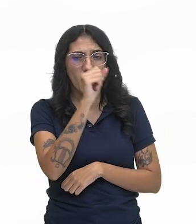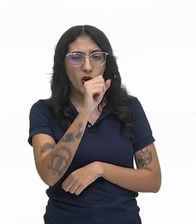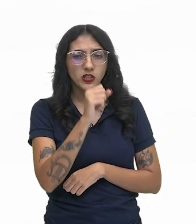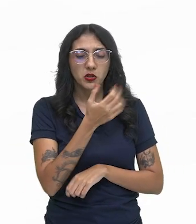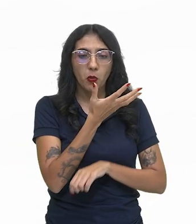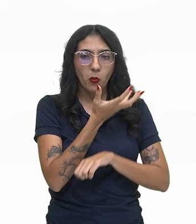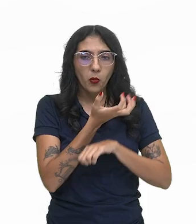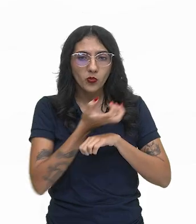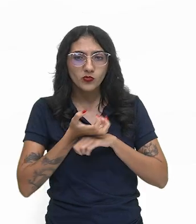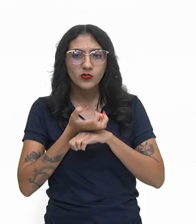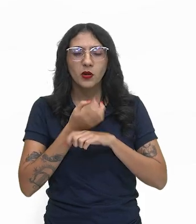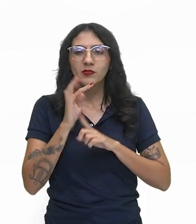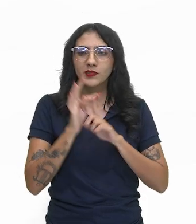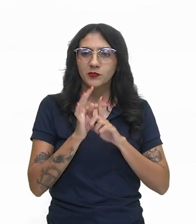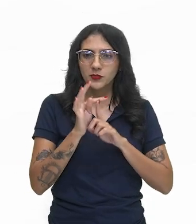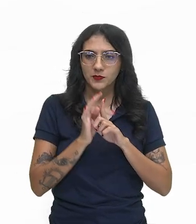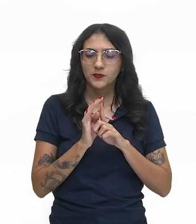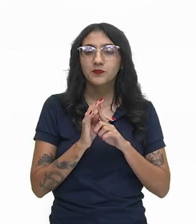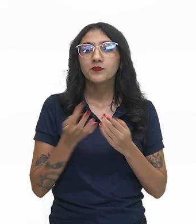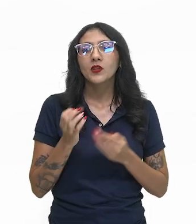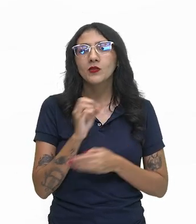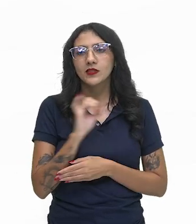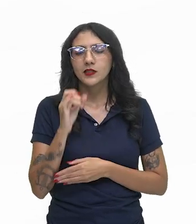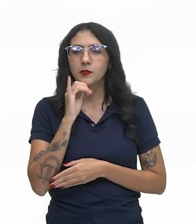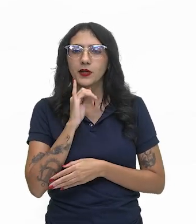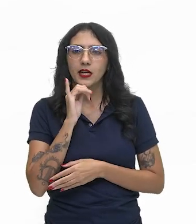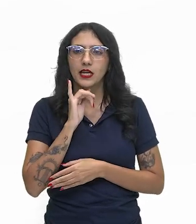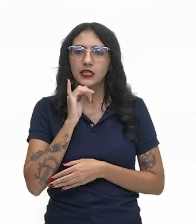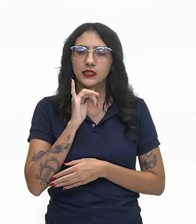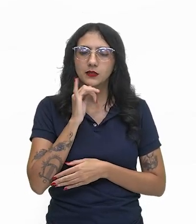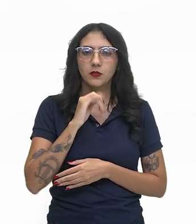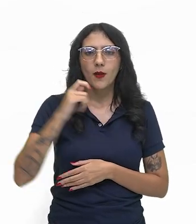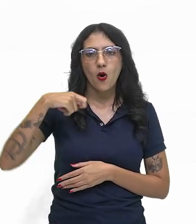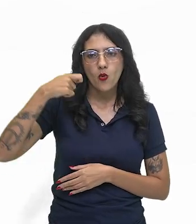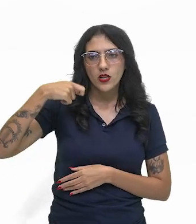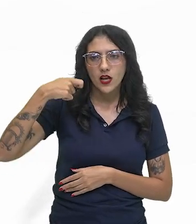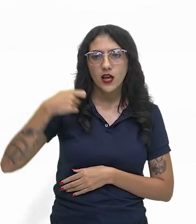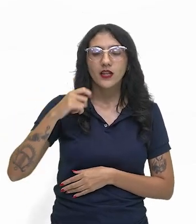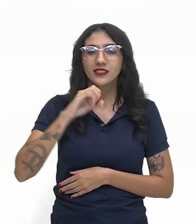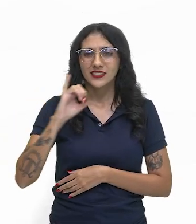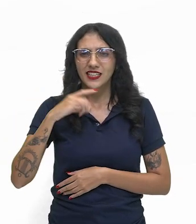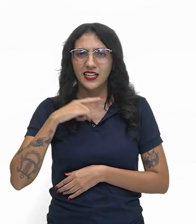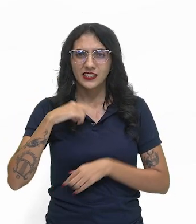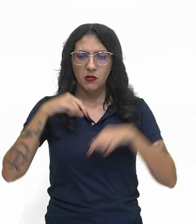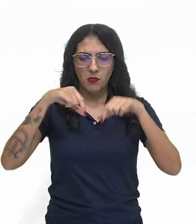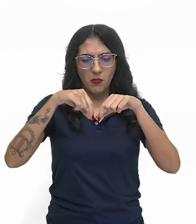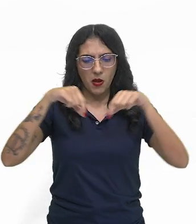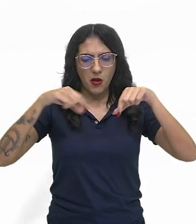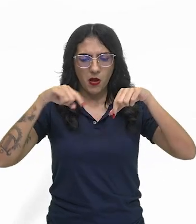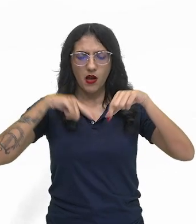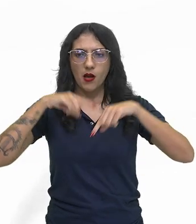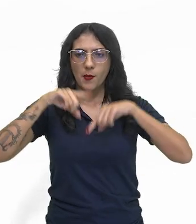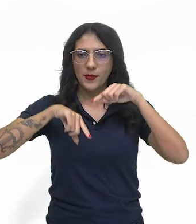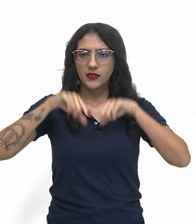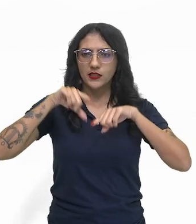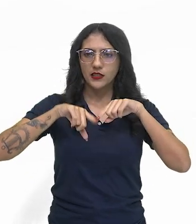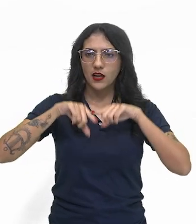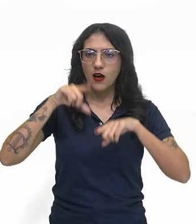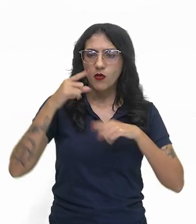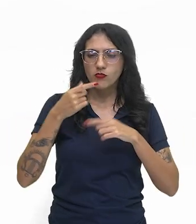for esquentar algo, colocar uma colher, se ela não tiver com um bom condutor, o que vai